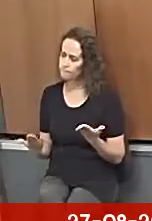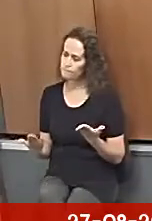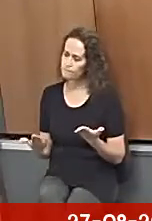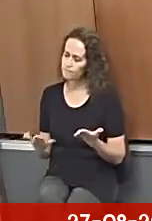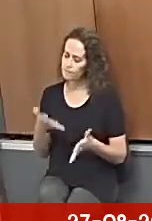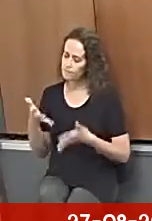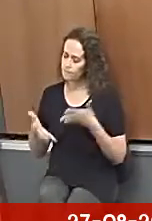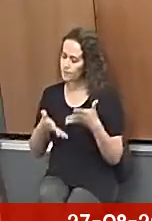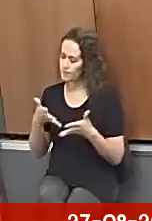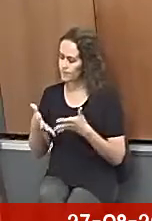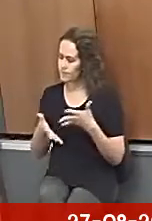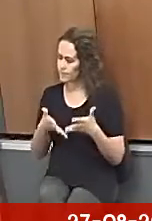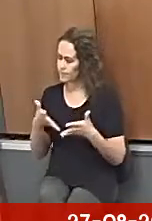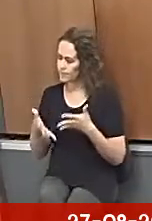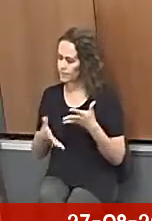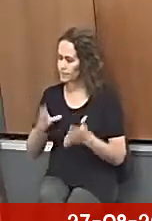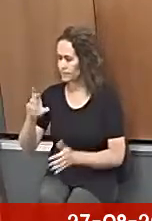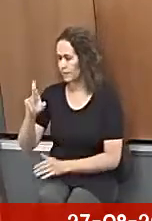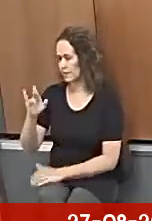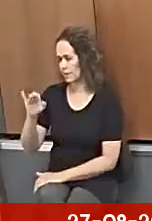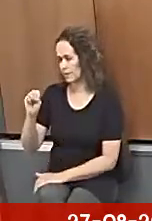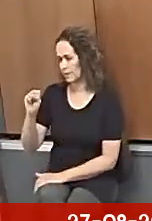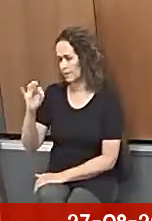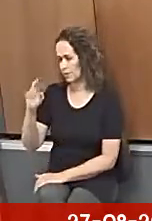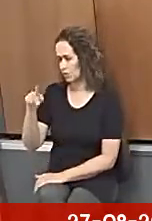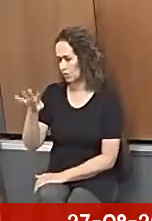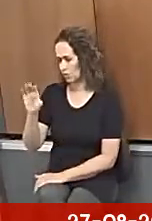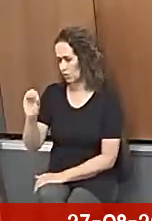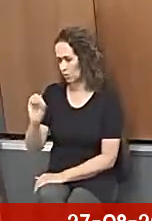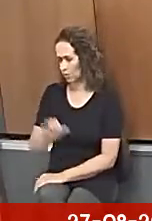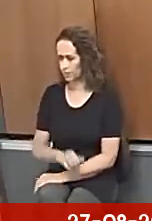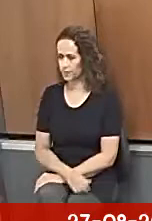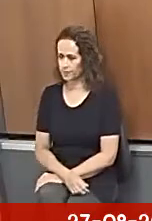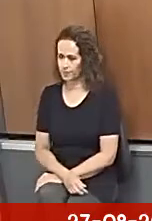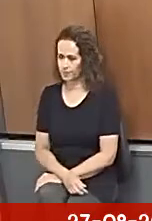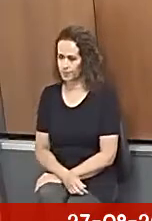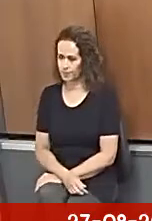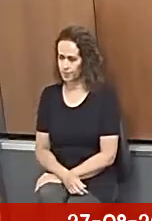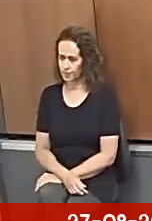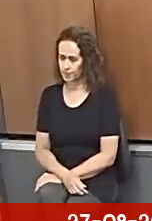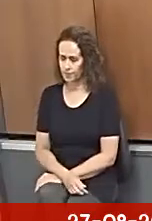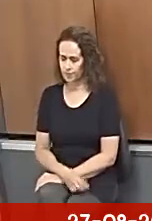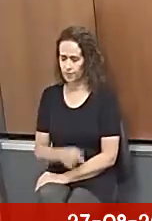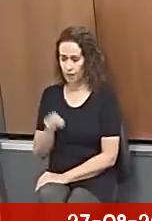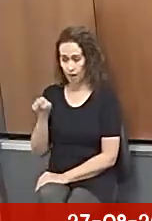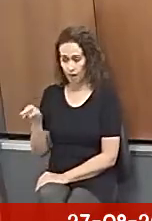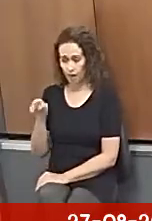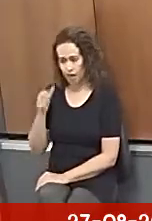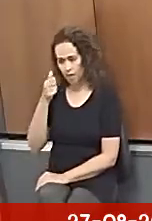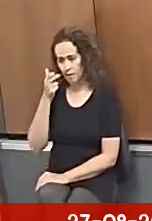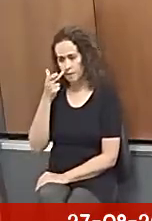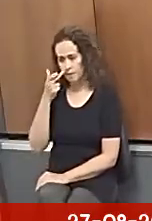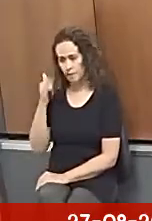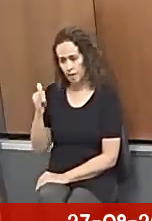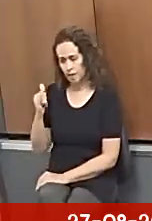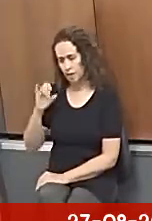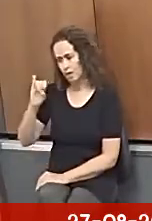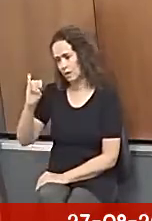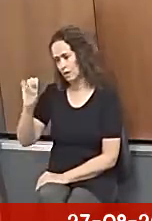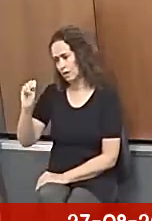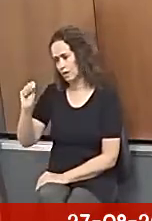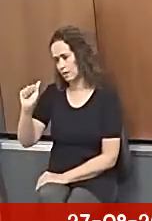fala pro cristiano ro carlino pai de isabelle cinco minutos que